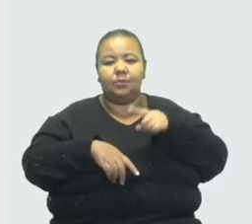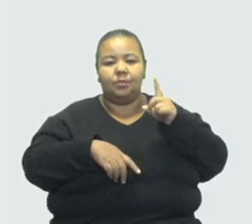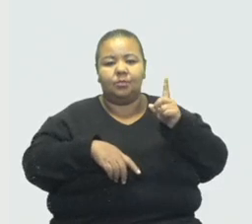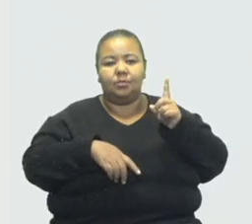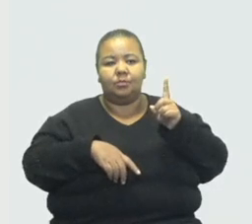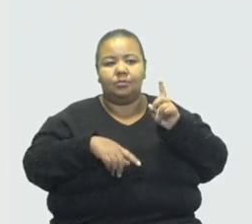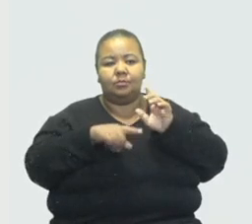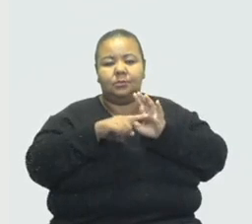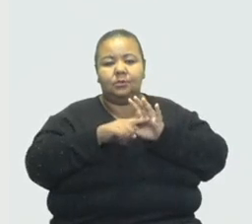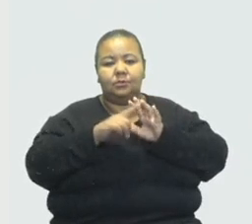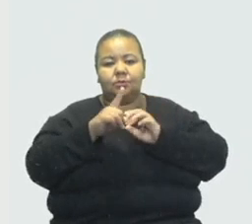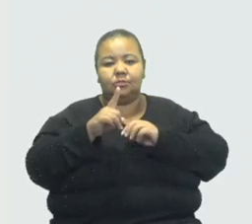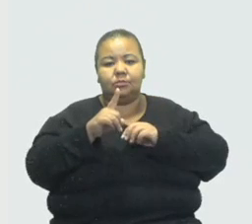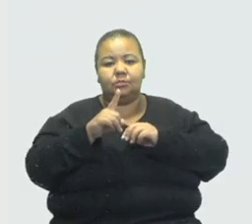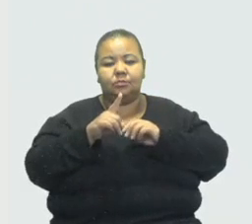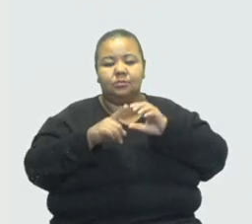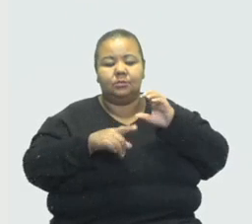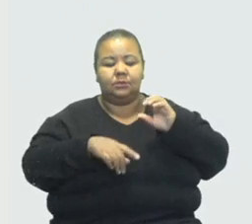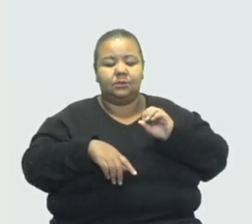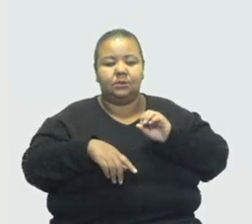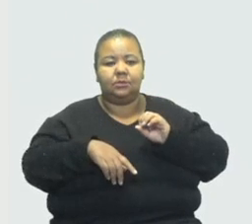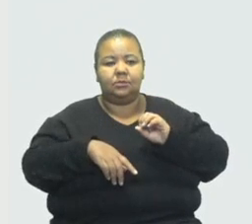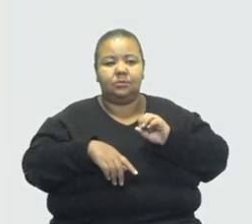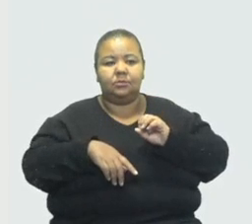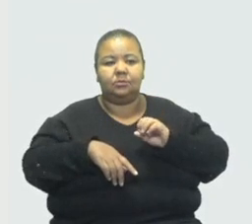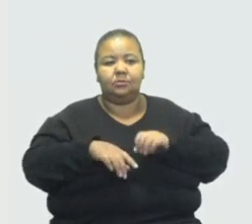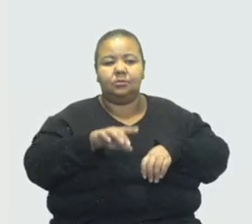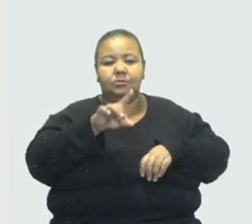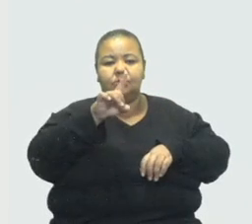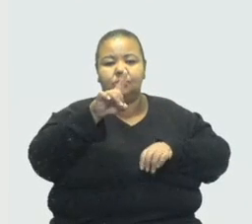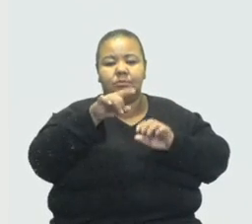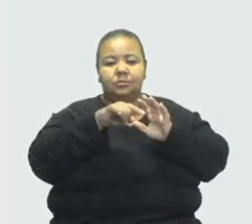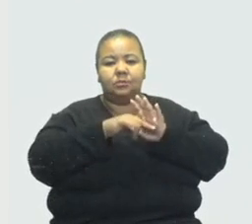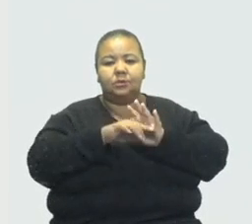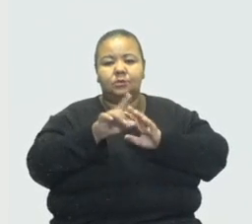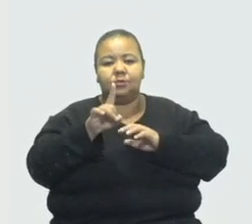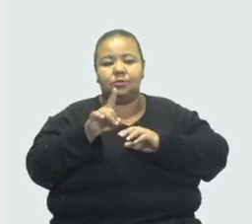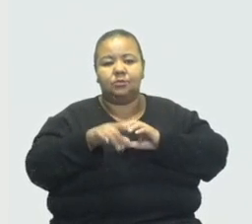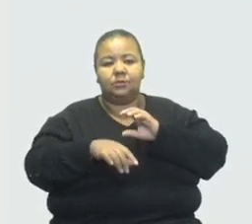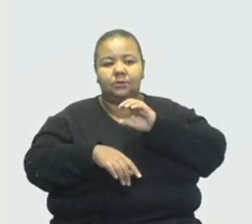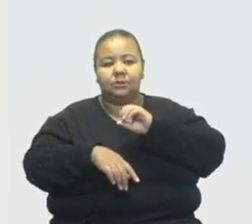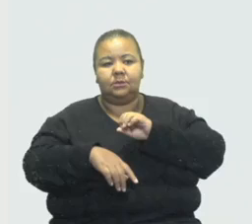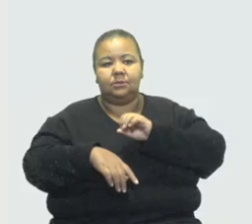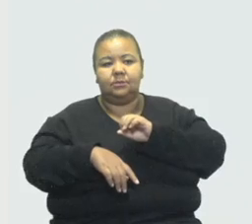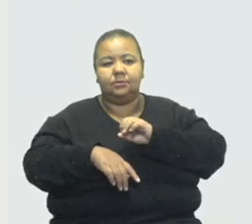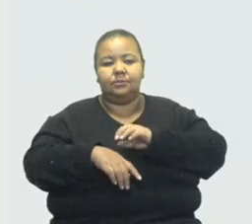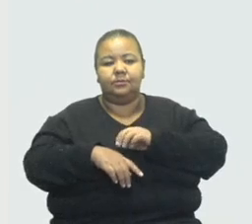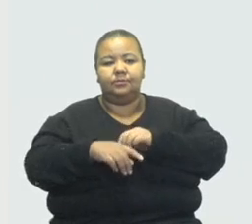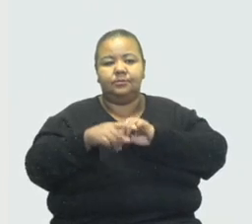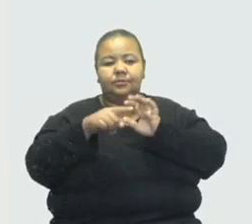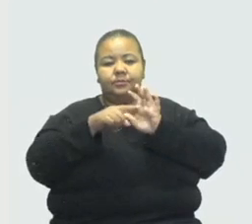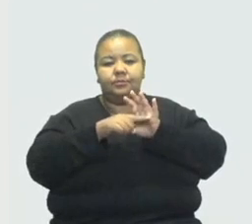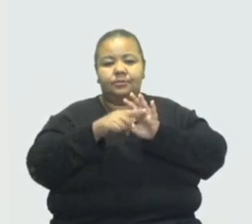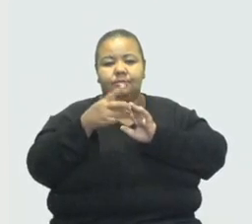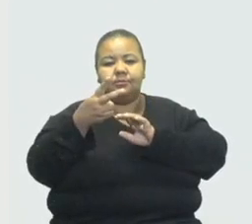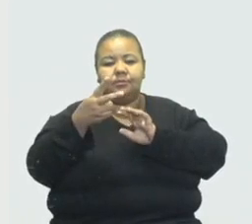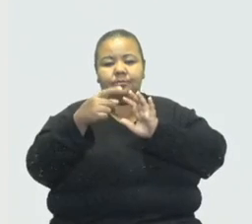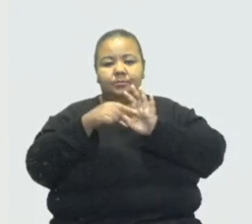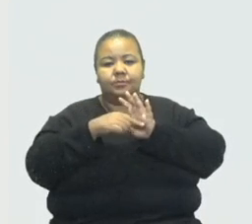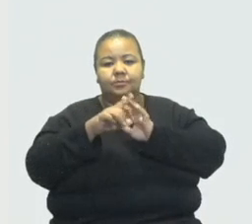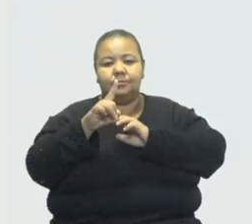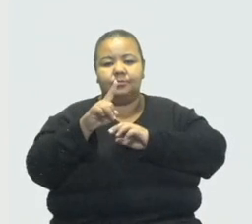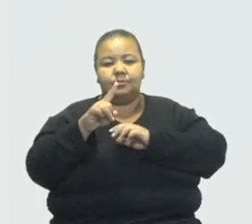1 menos 1, 0. 1 menos 1, 0. Menos 2 com menos